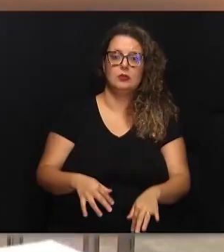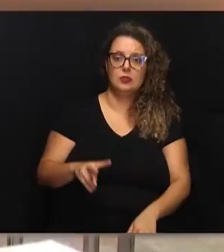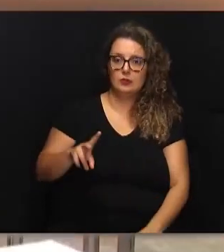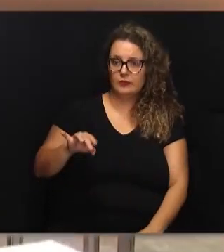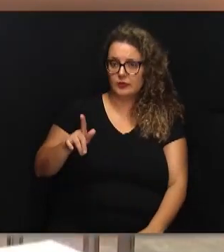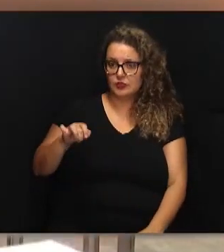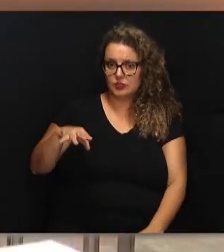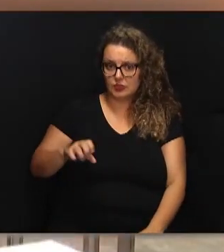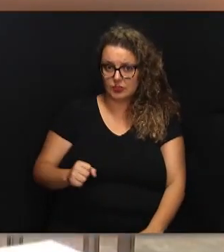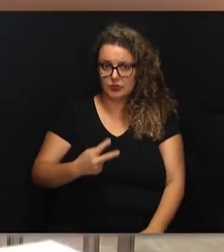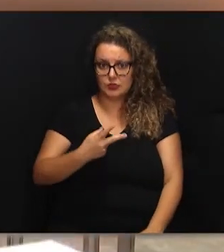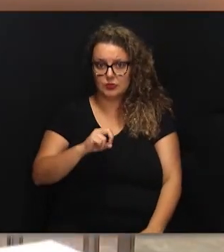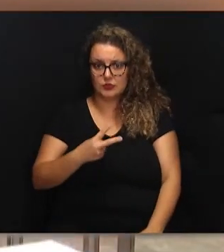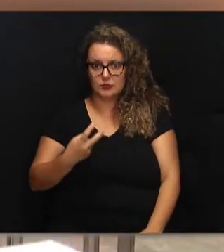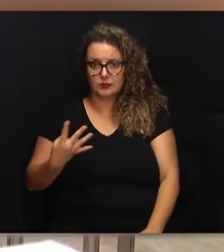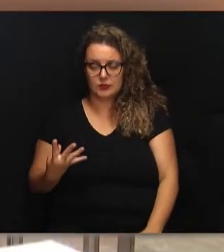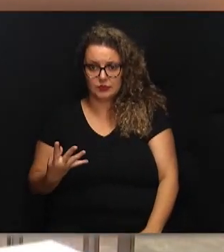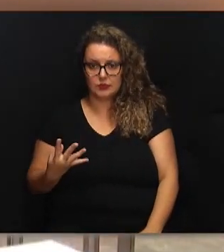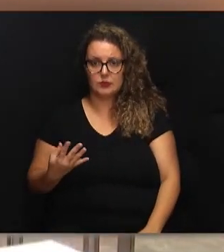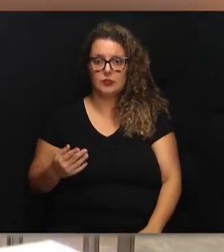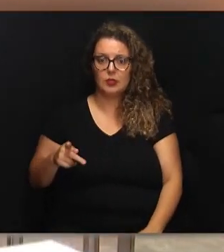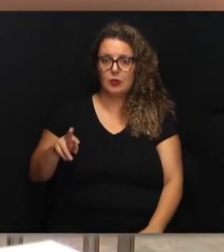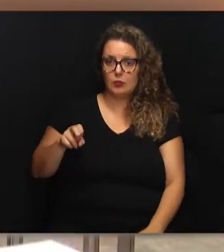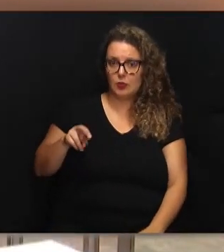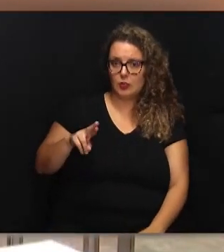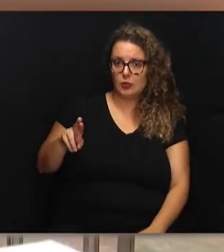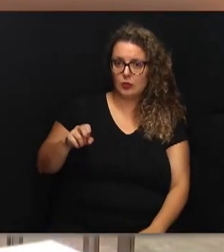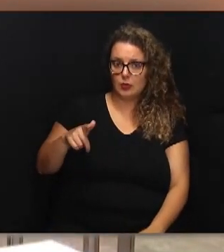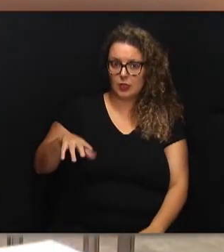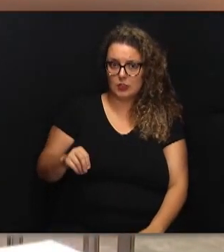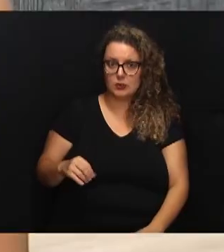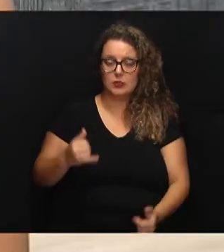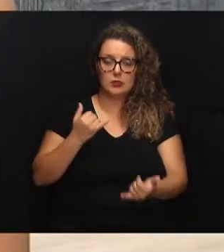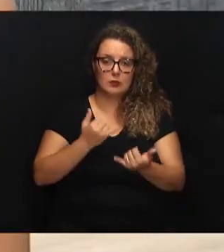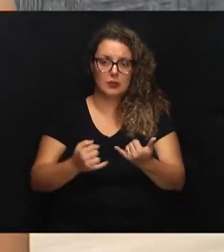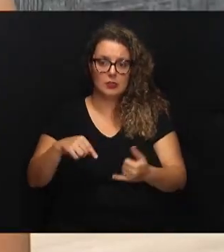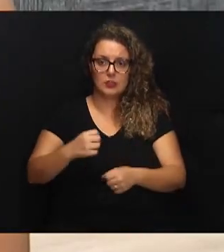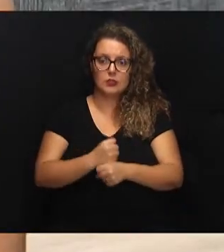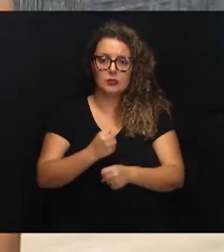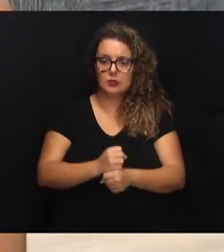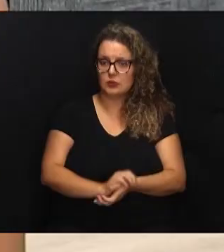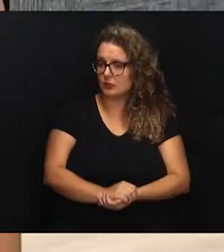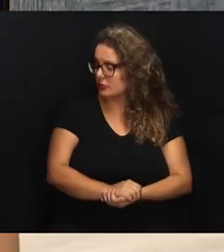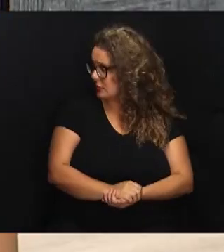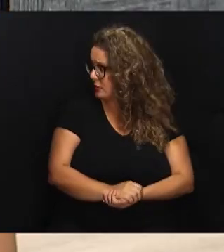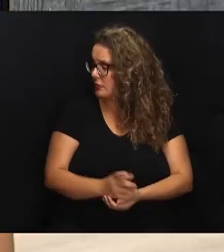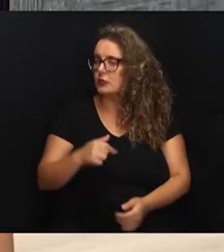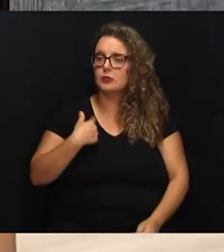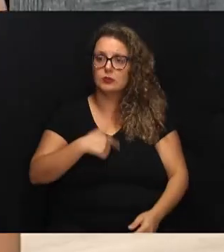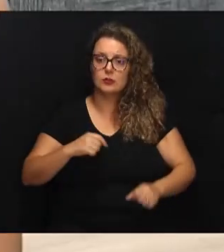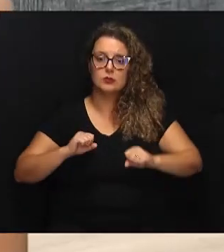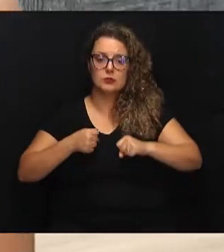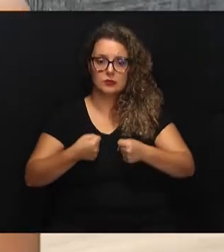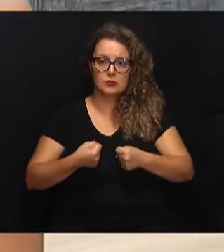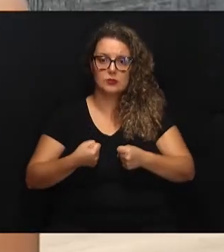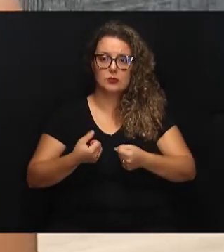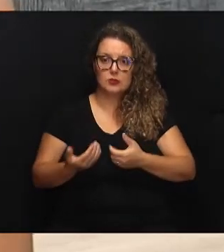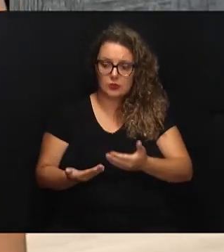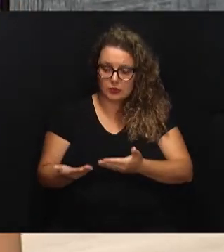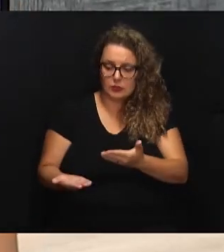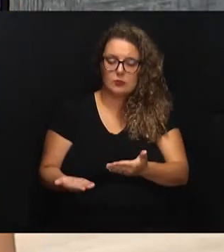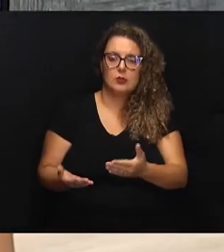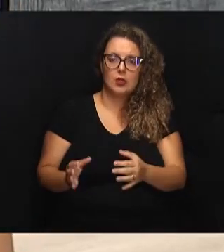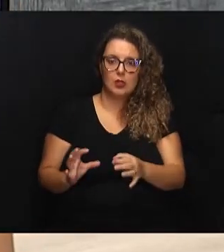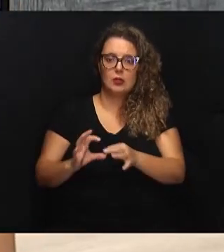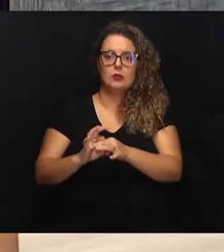de 2024 e a prorrogação até a metade deste ano. Nós estamos nessa luta em defesa da manutenção do vínculo entre a Unicamp e